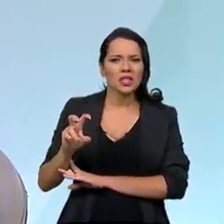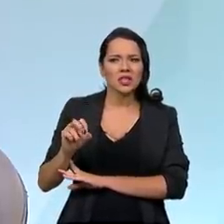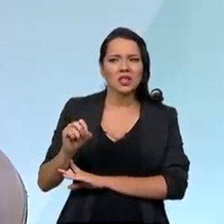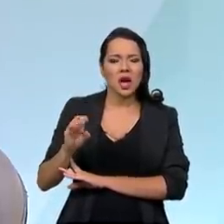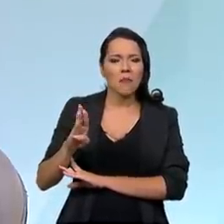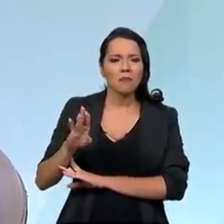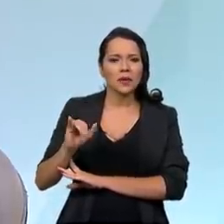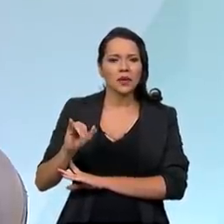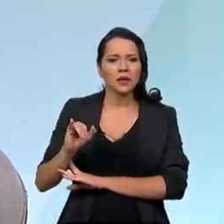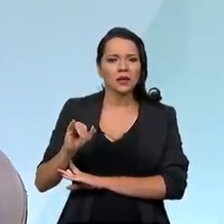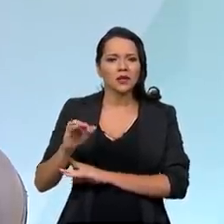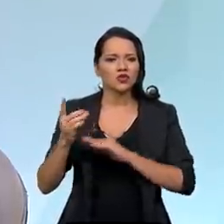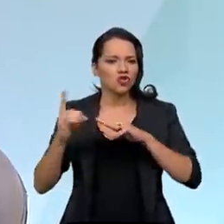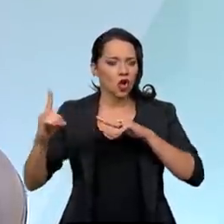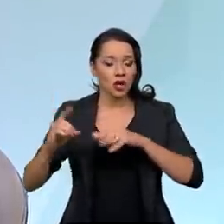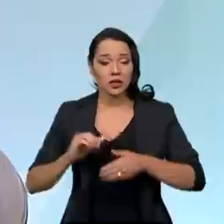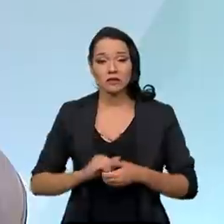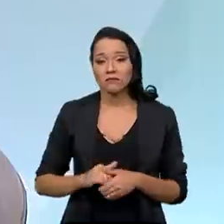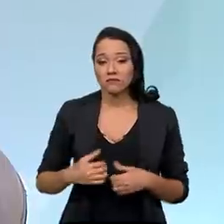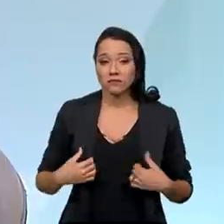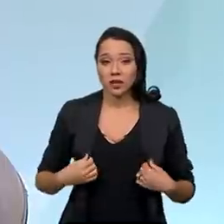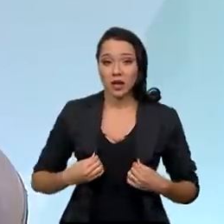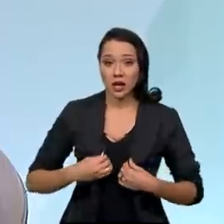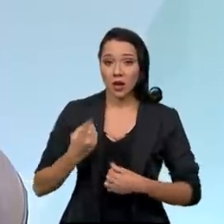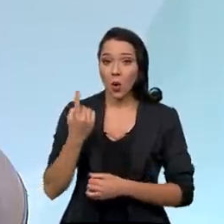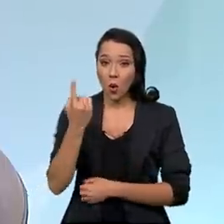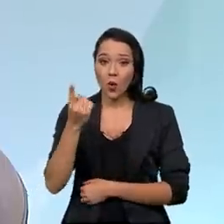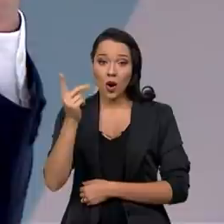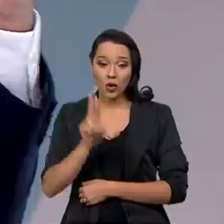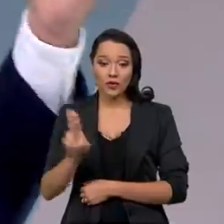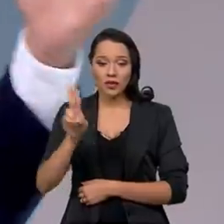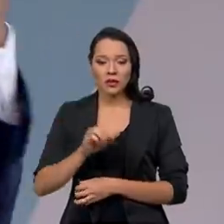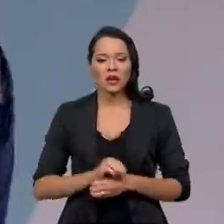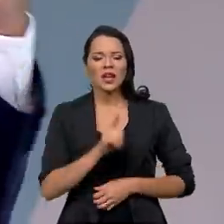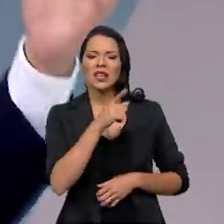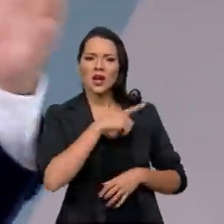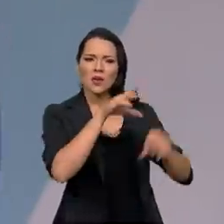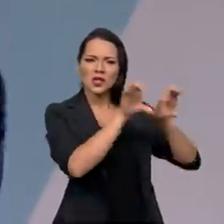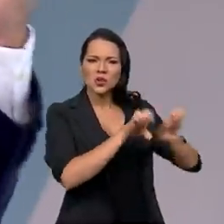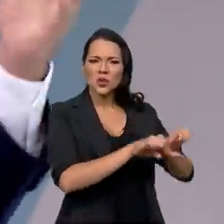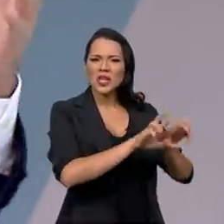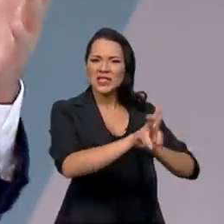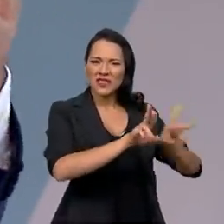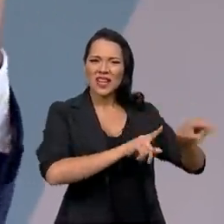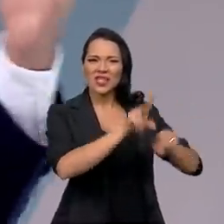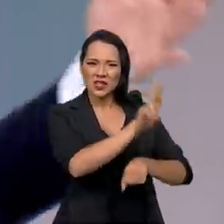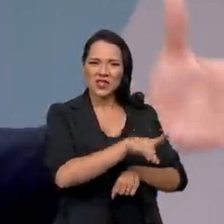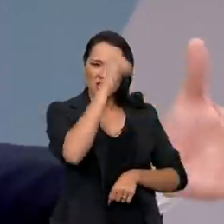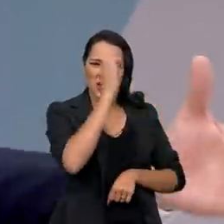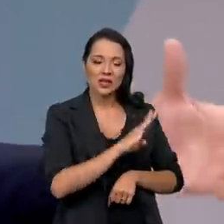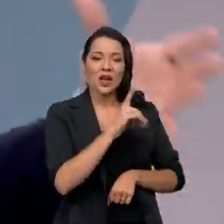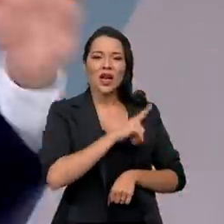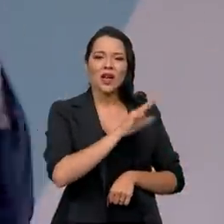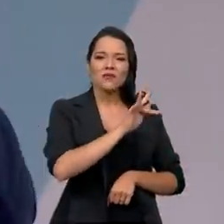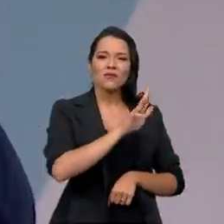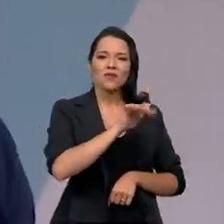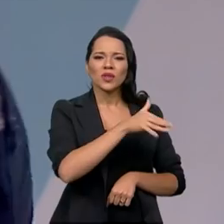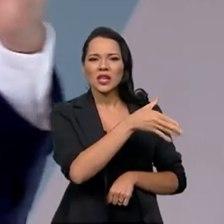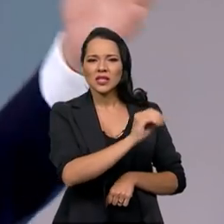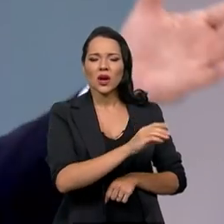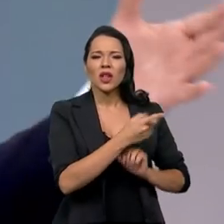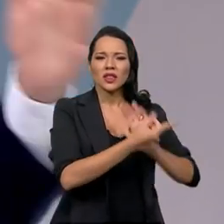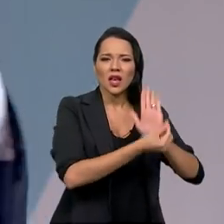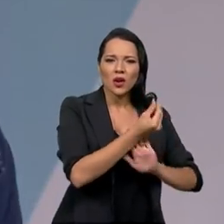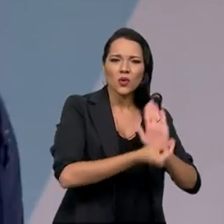50 e tantos bilhões de dólares. Portanto, uma universidade... E elas têm uma estrutura diferente das universidades brasileiras. São fundações,